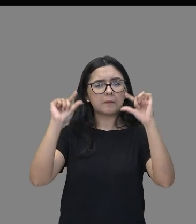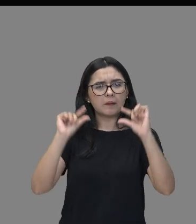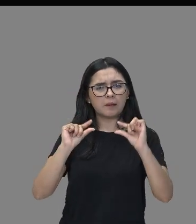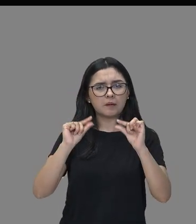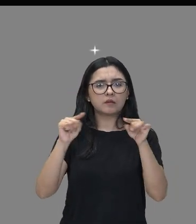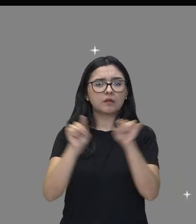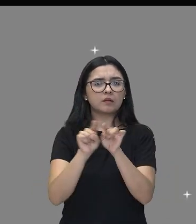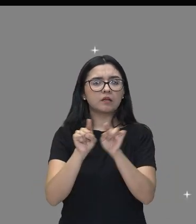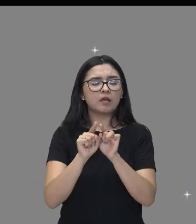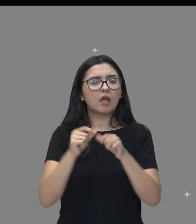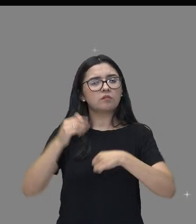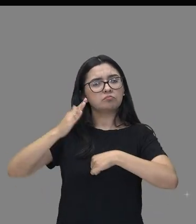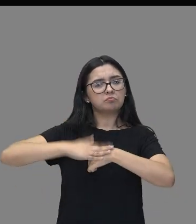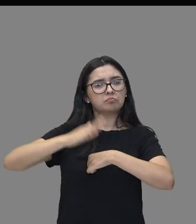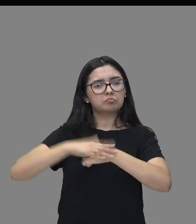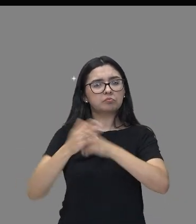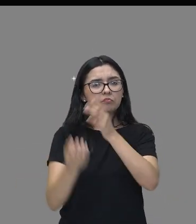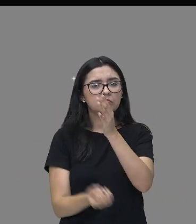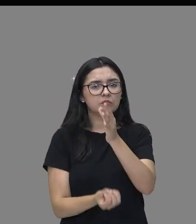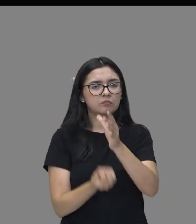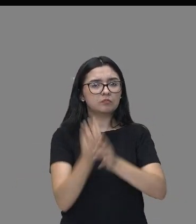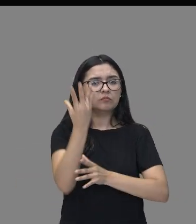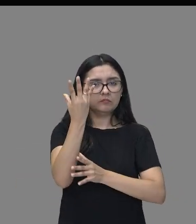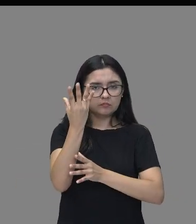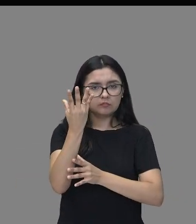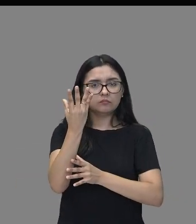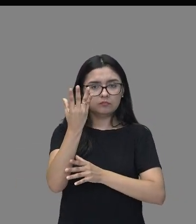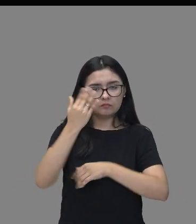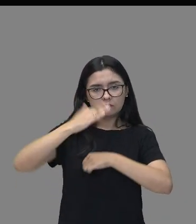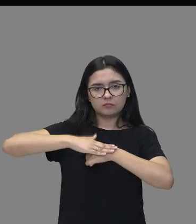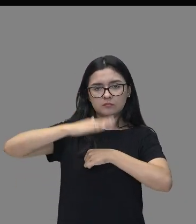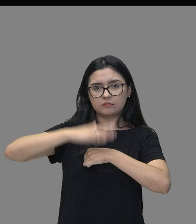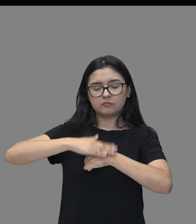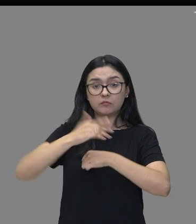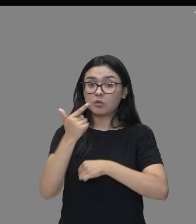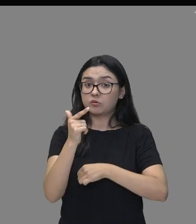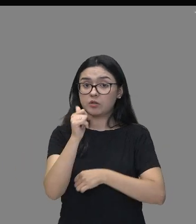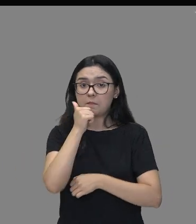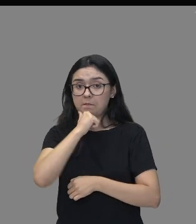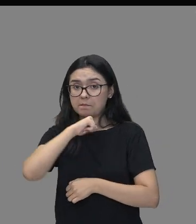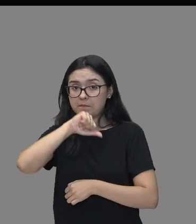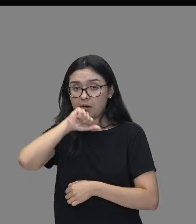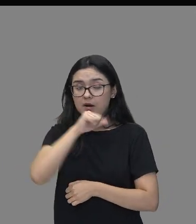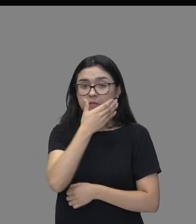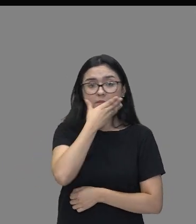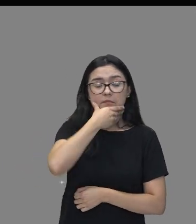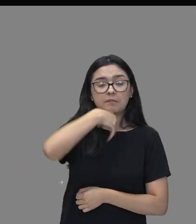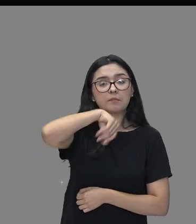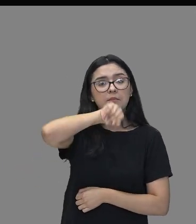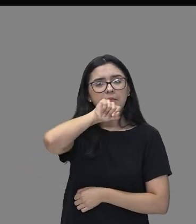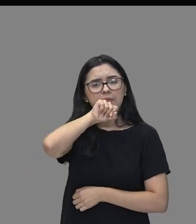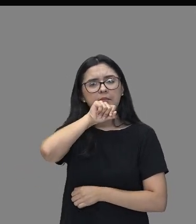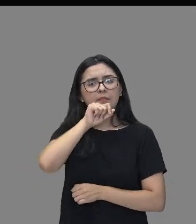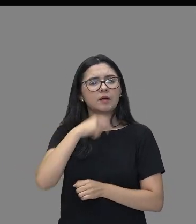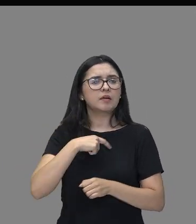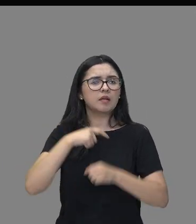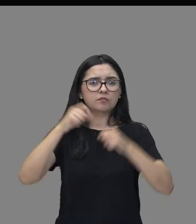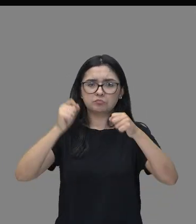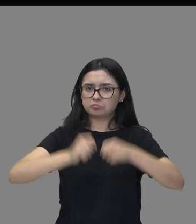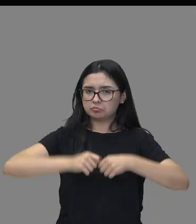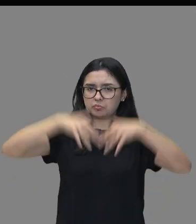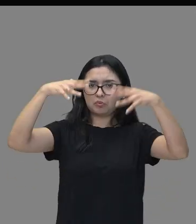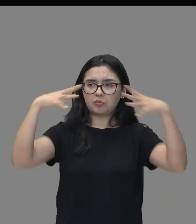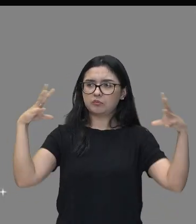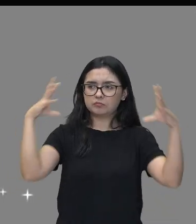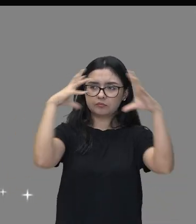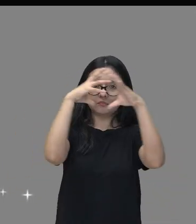Ele surgiu sozinho e nasceu de si mesmo. Sem pai, sem mãe, ele nasceu ali no escuro.